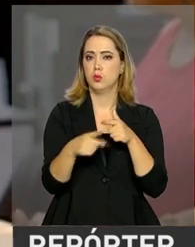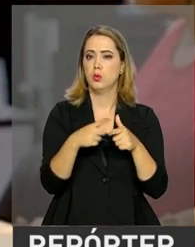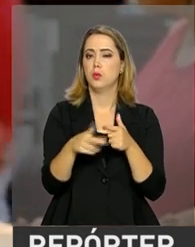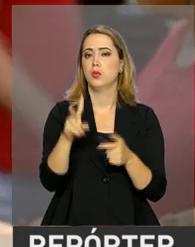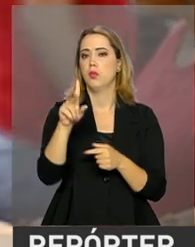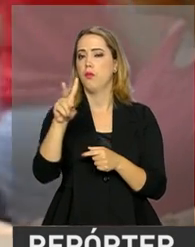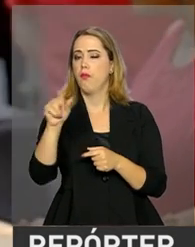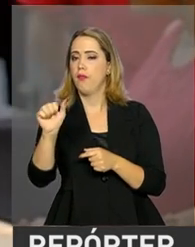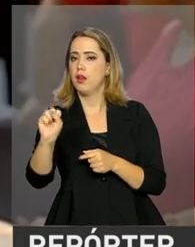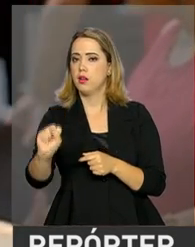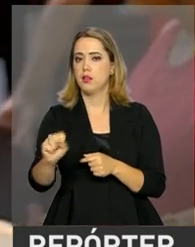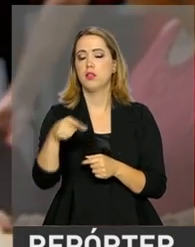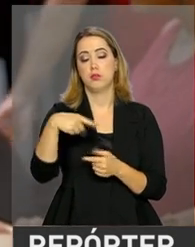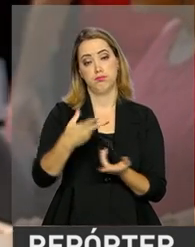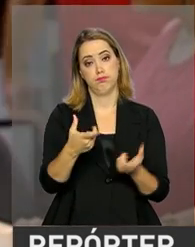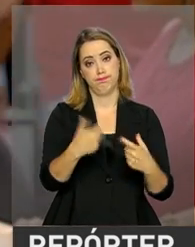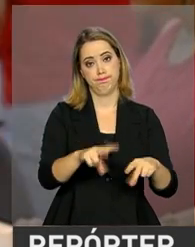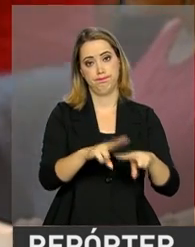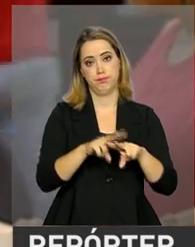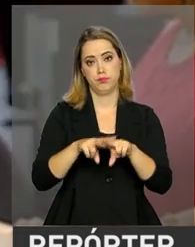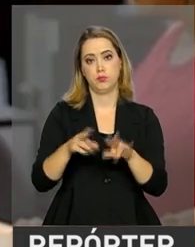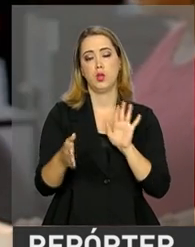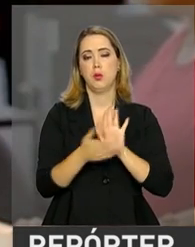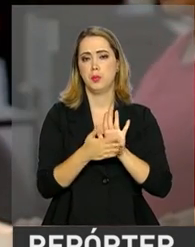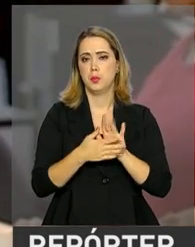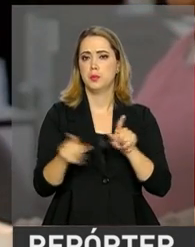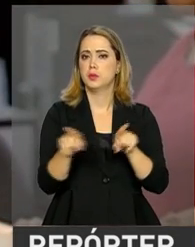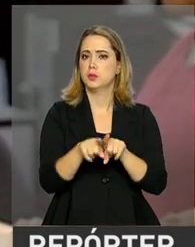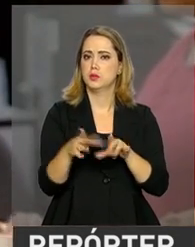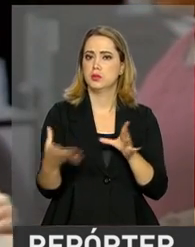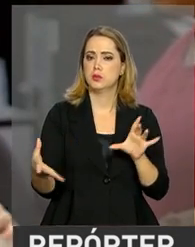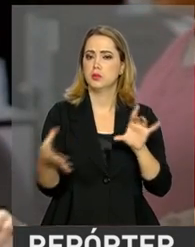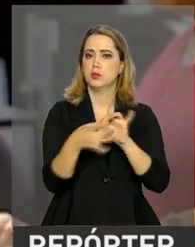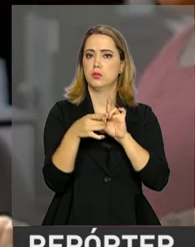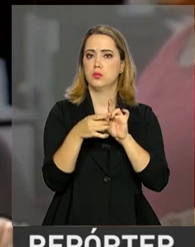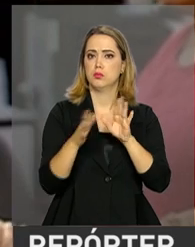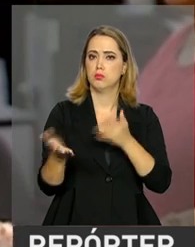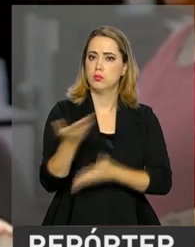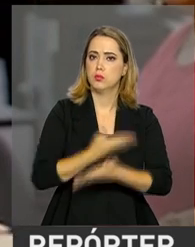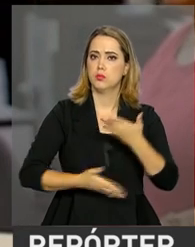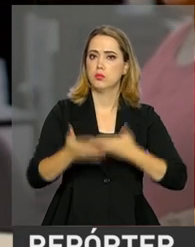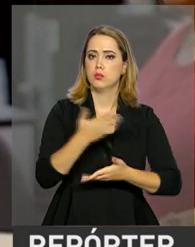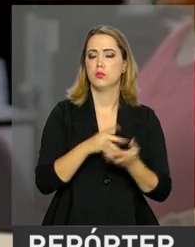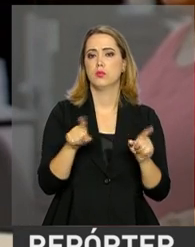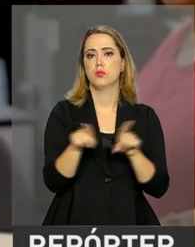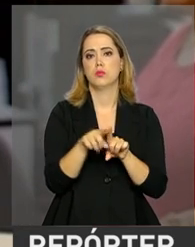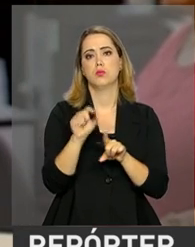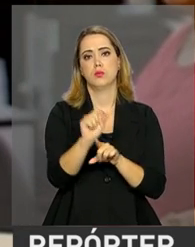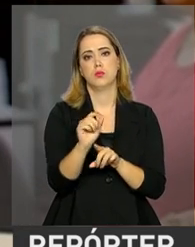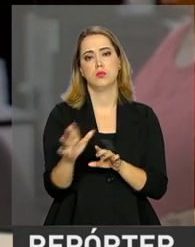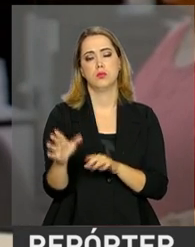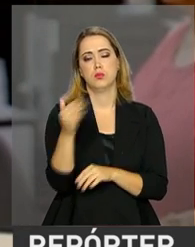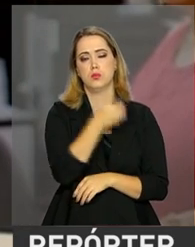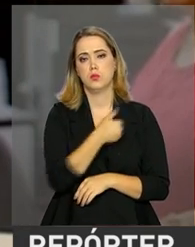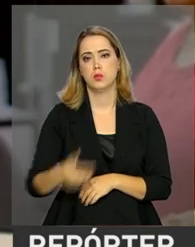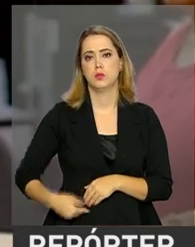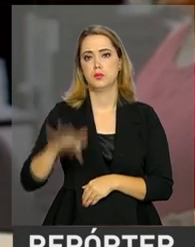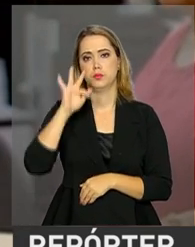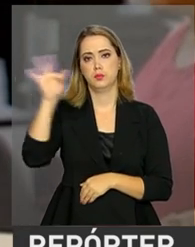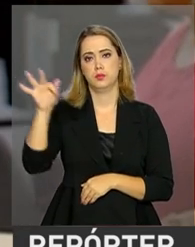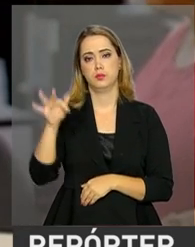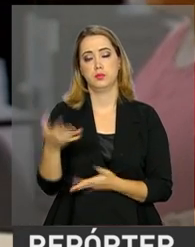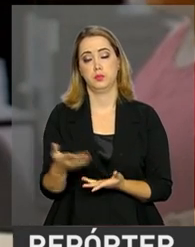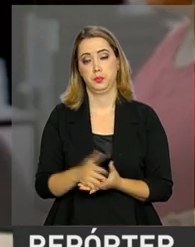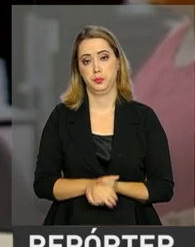sistema penitenciário brasileiro a proposta também prevê a integração cooperação e da união com os estados e